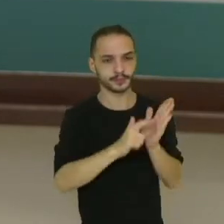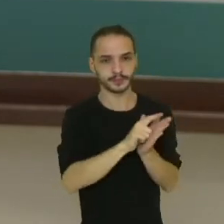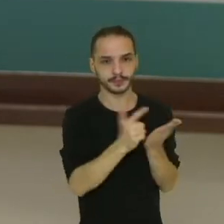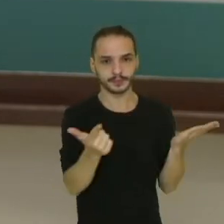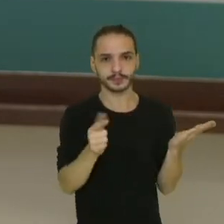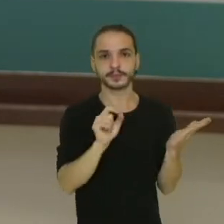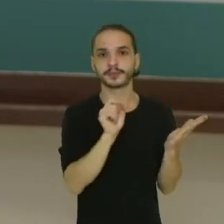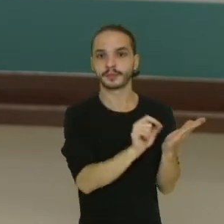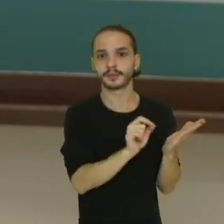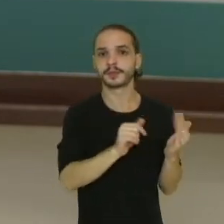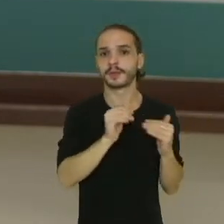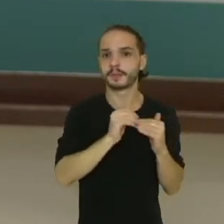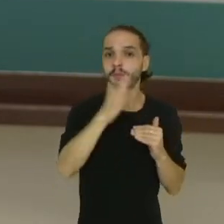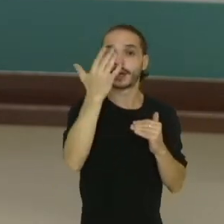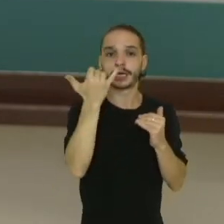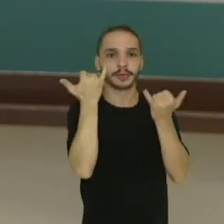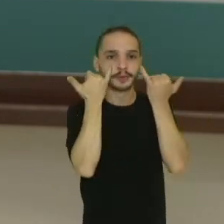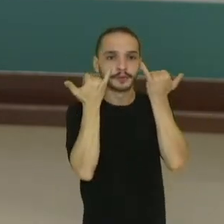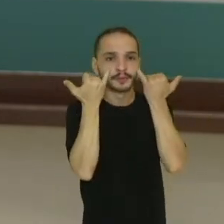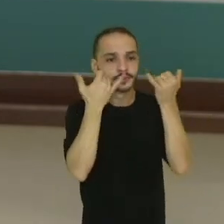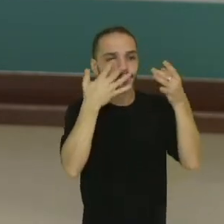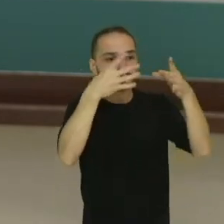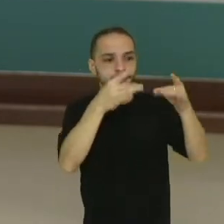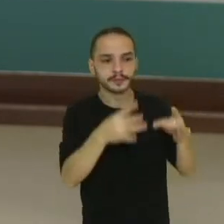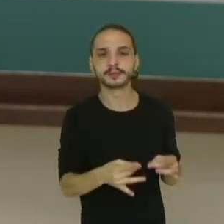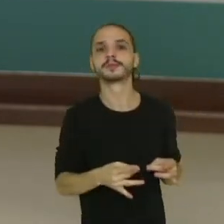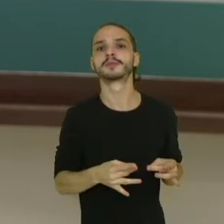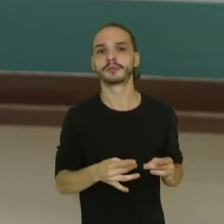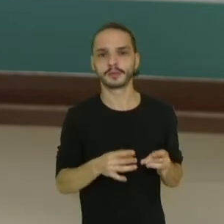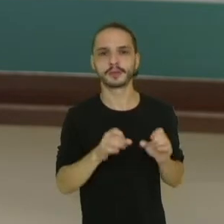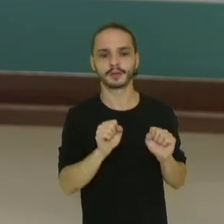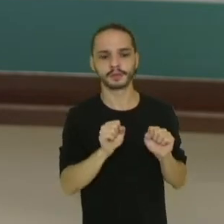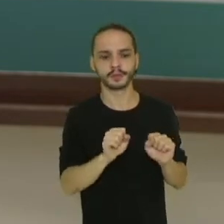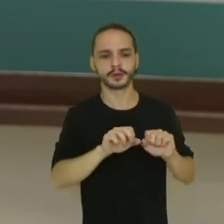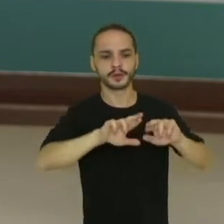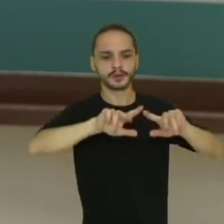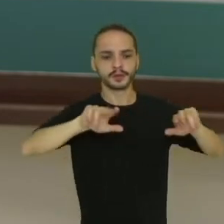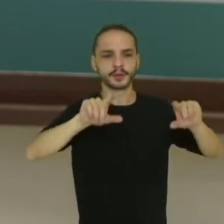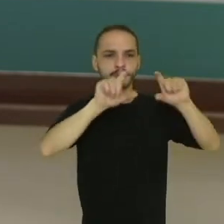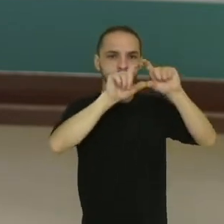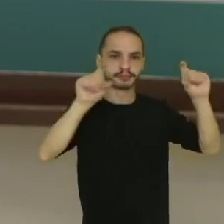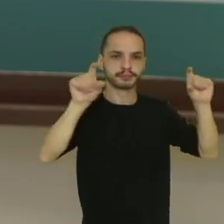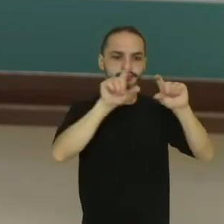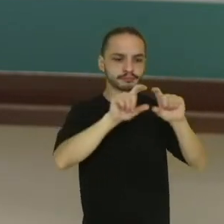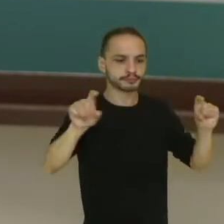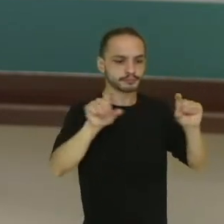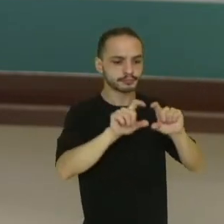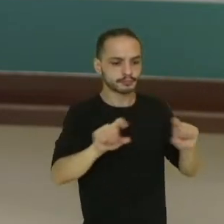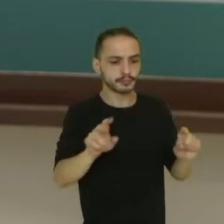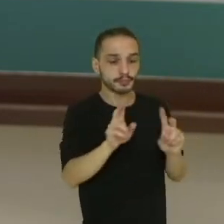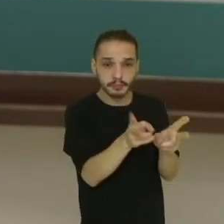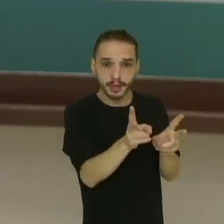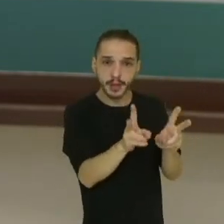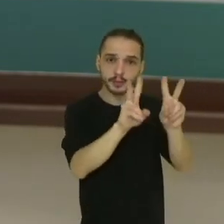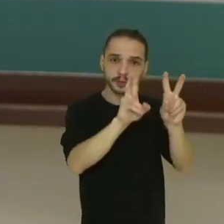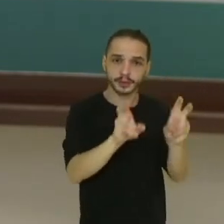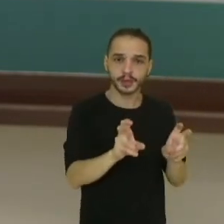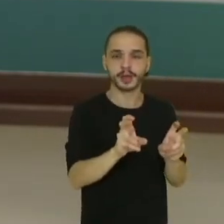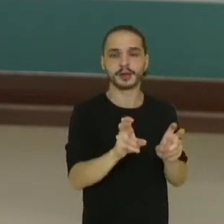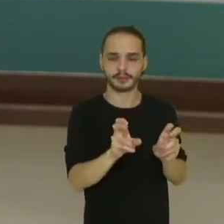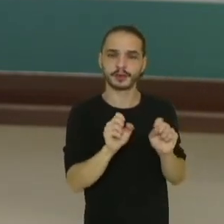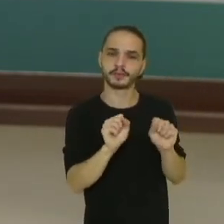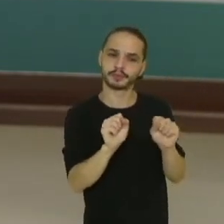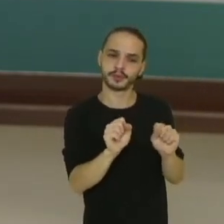vai trazer mais informações, ela pode trazer vários subtítulos abordando o mesmo tema ou o mesmo